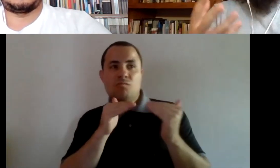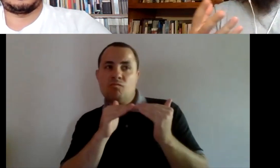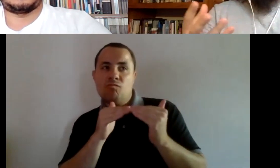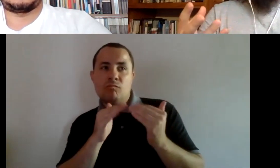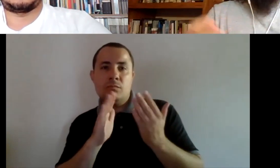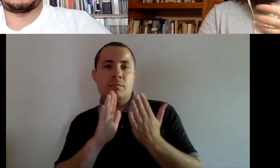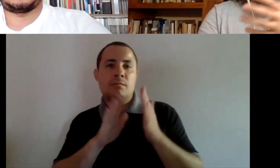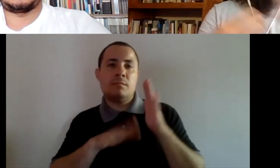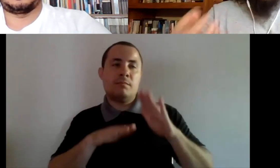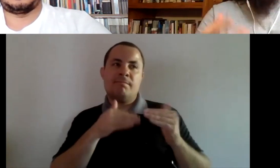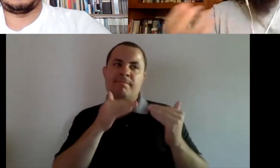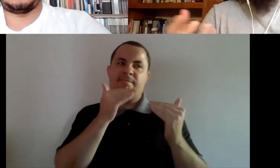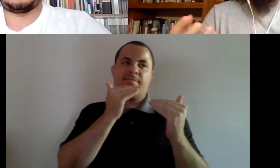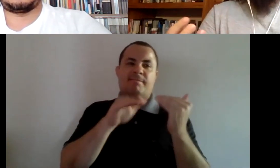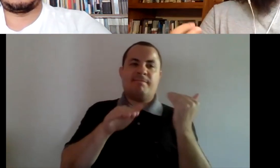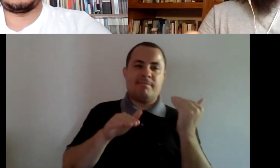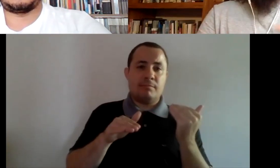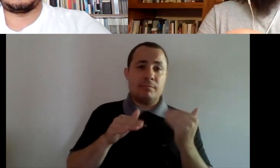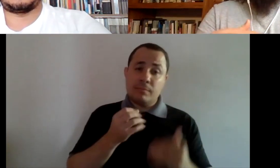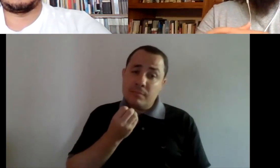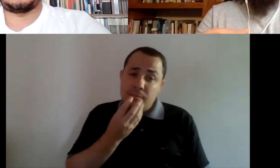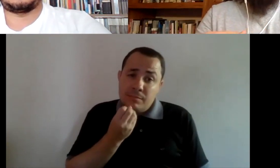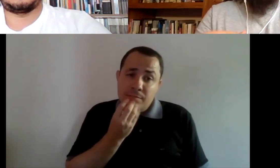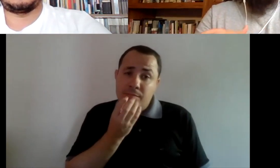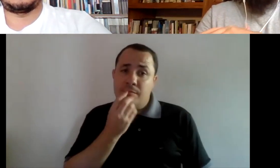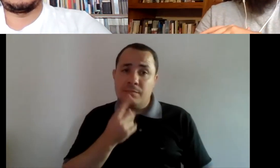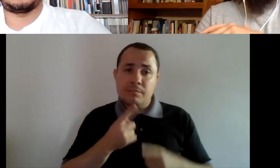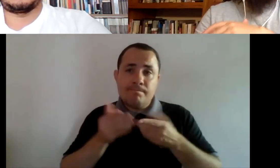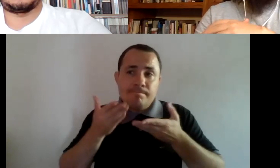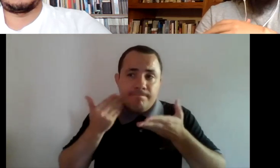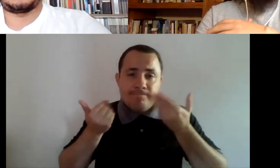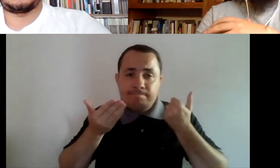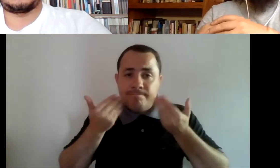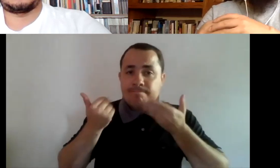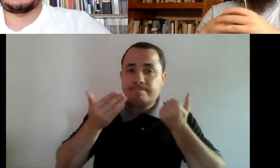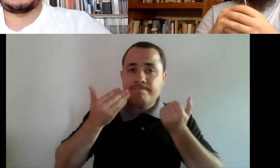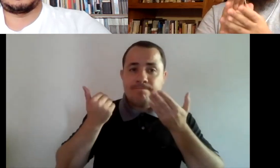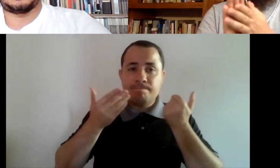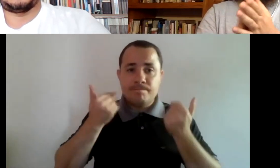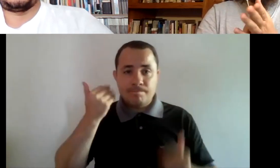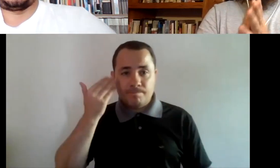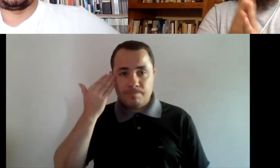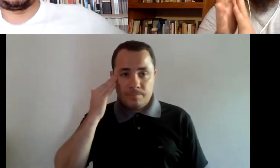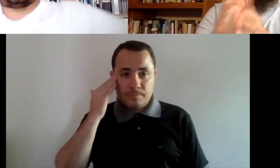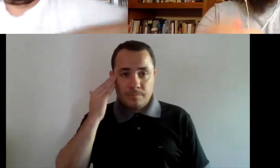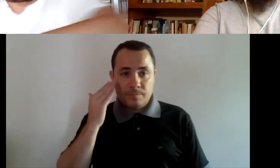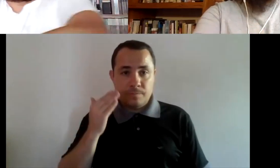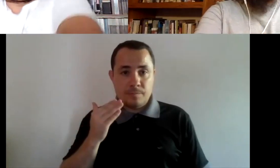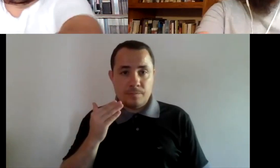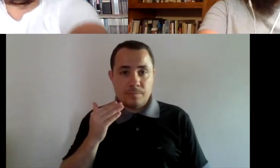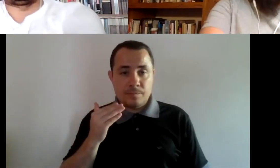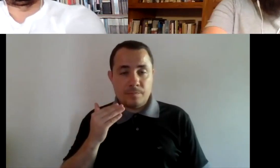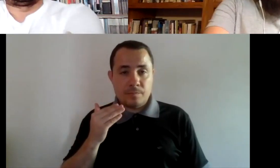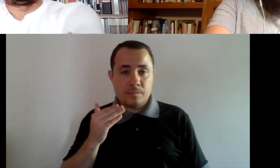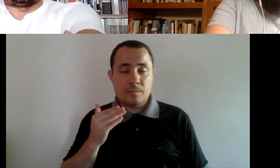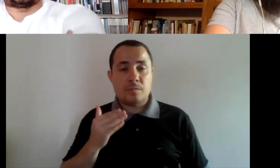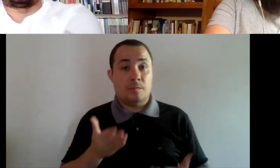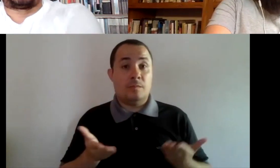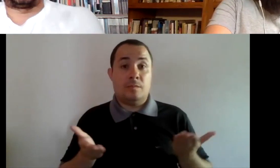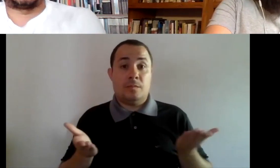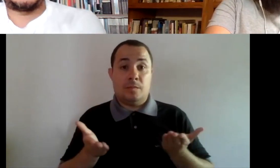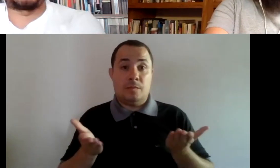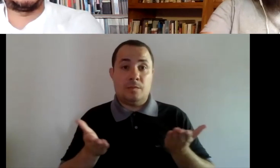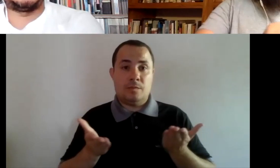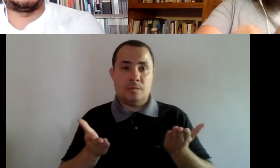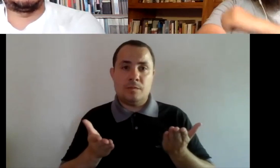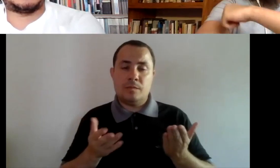é rico, né? Esse debate é muito rico, né? Então acho que é isso também, né? No sentido Hoje você tem um